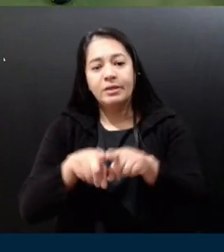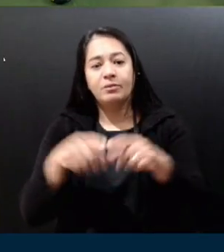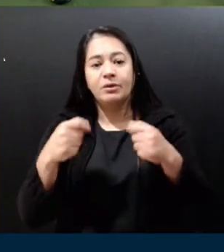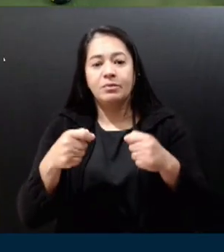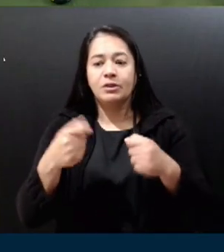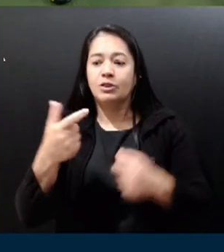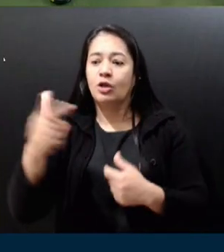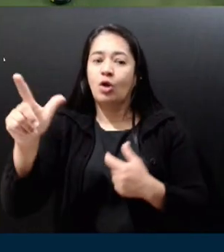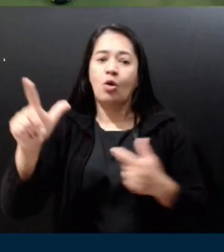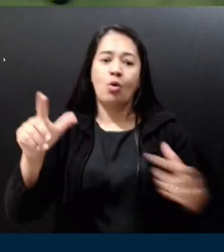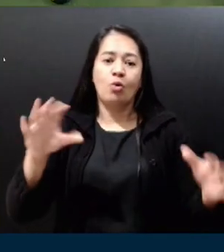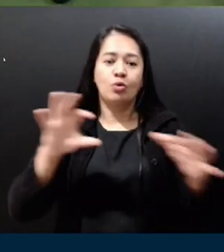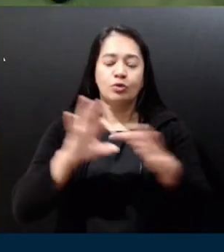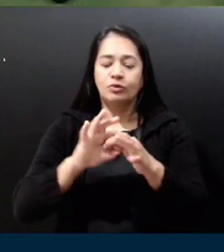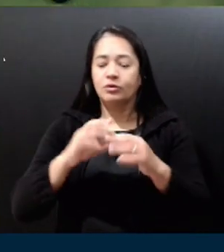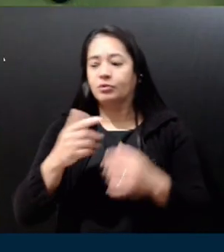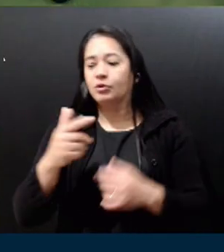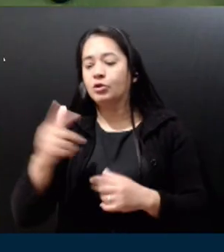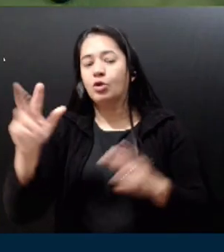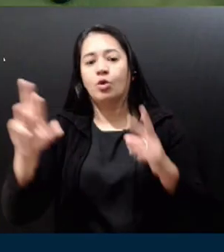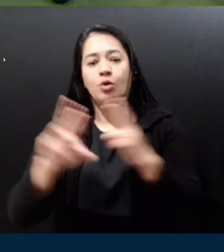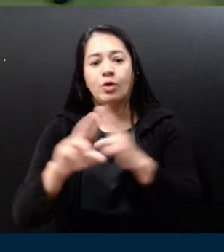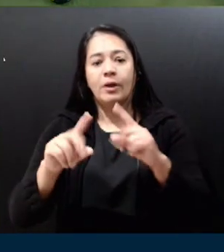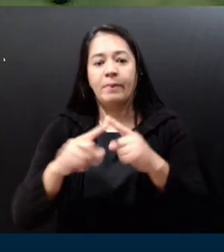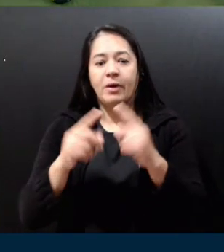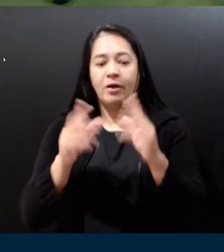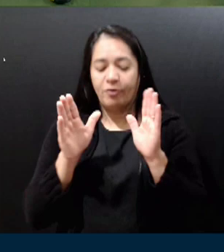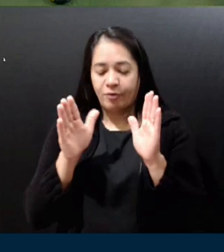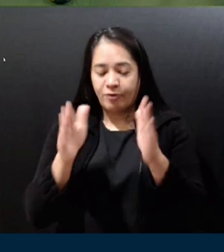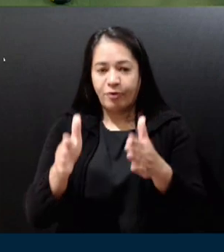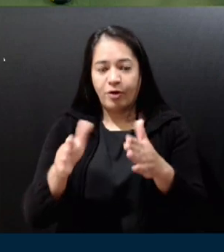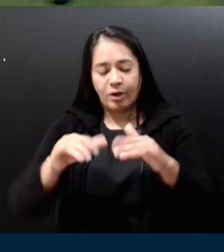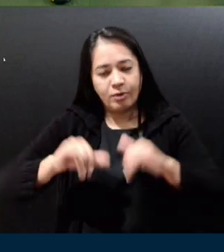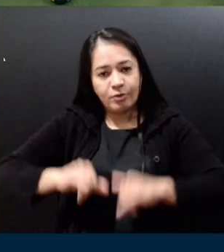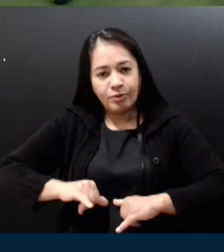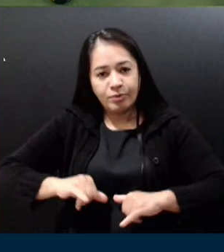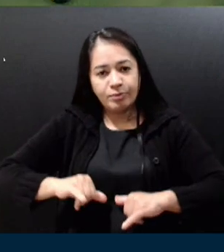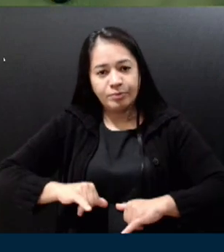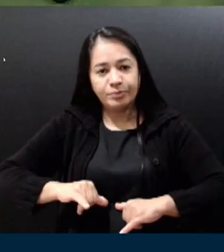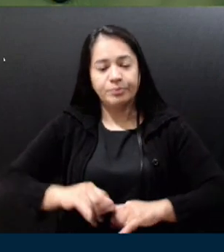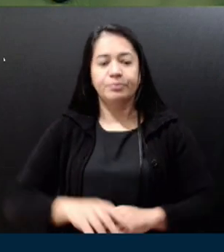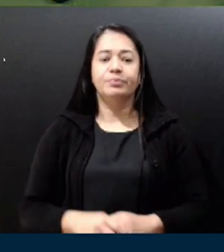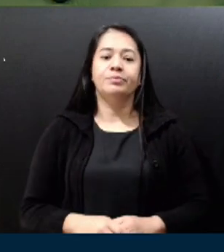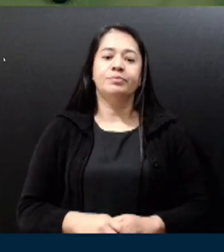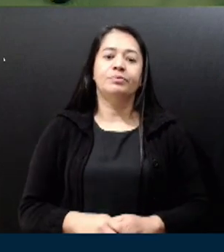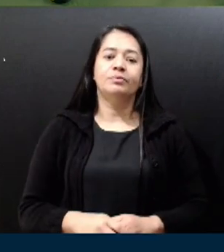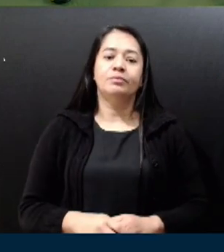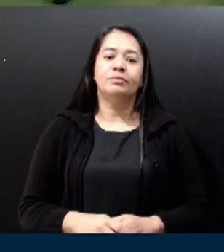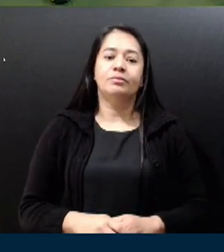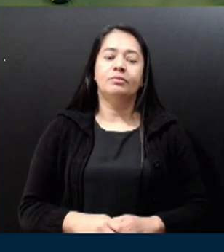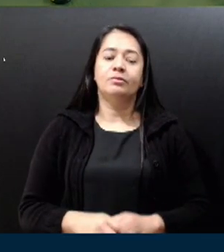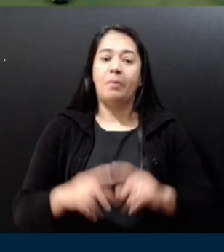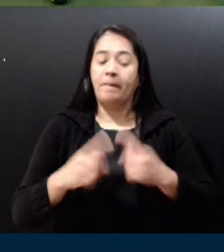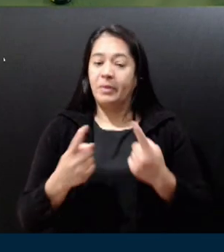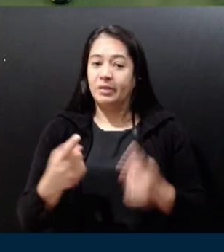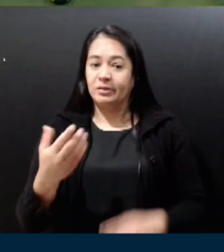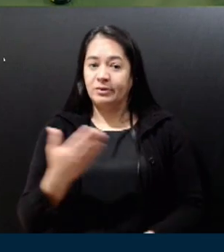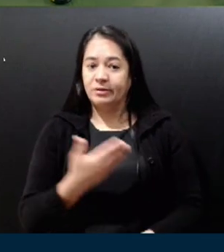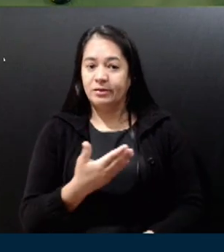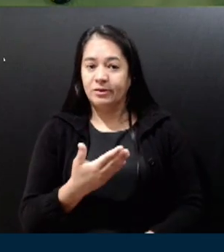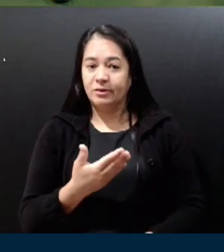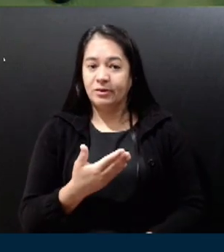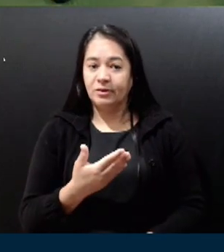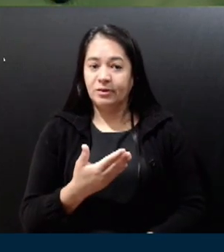mas olhar para essa dor, sofrimento voltando a moça. Mas no caso da questão, eu acho que assim,